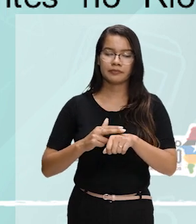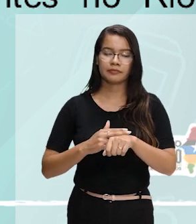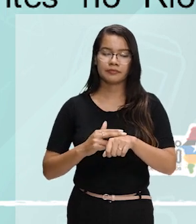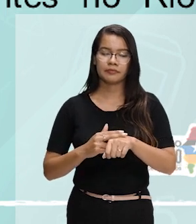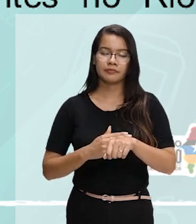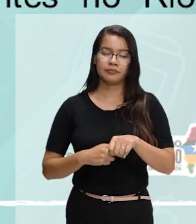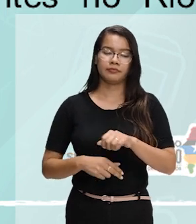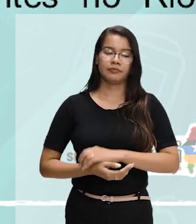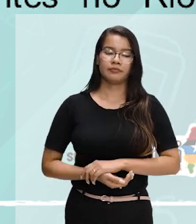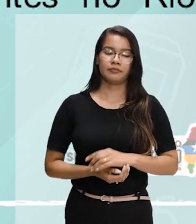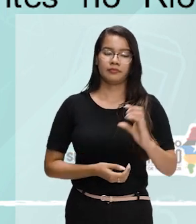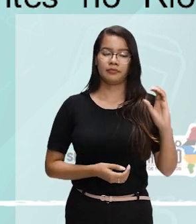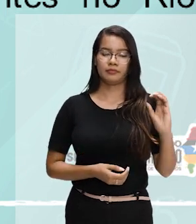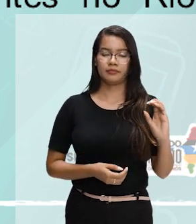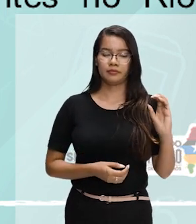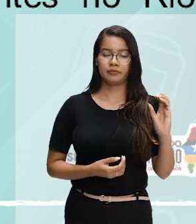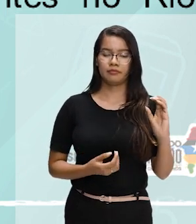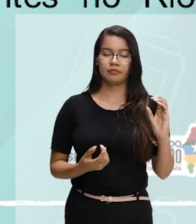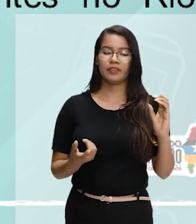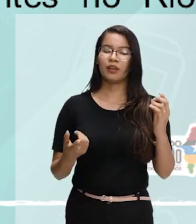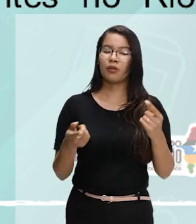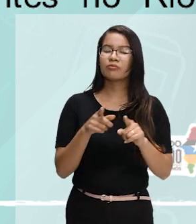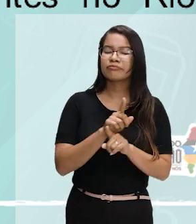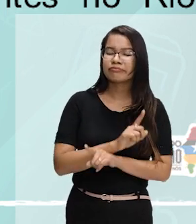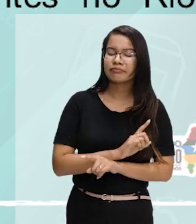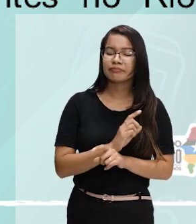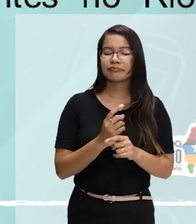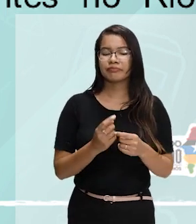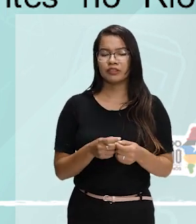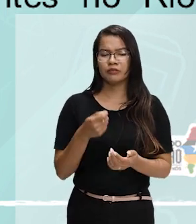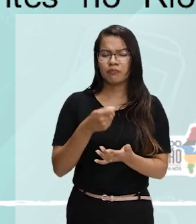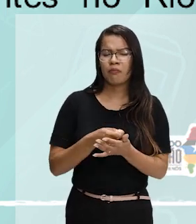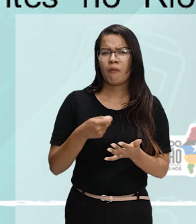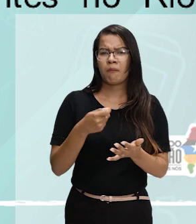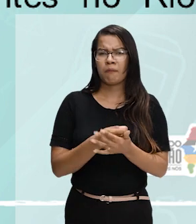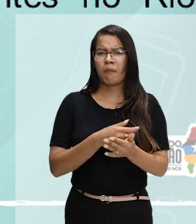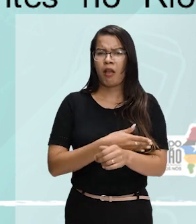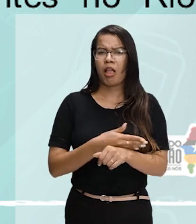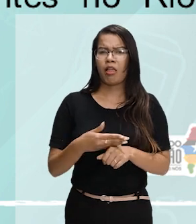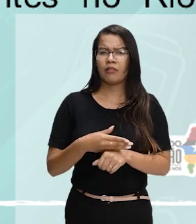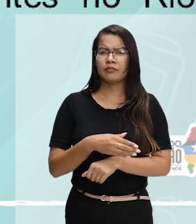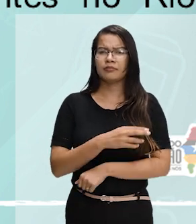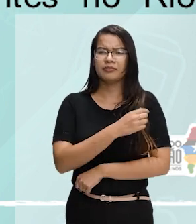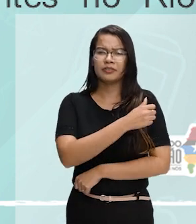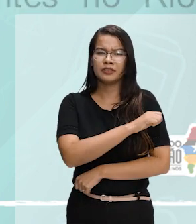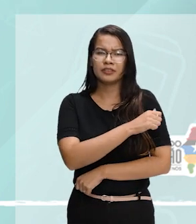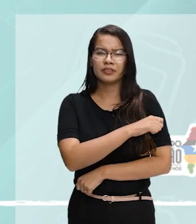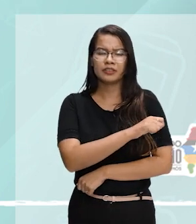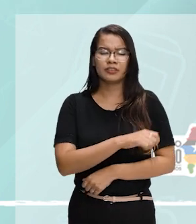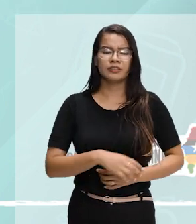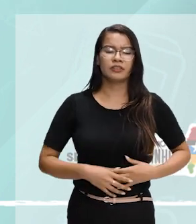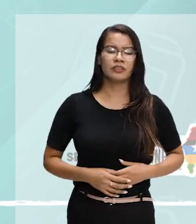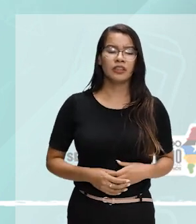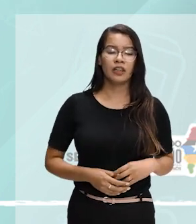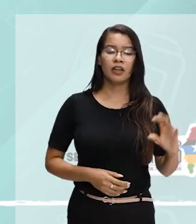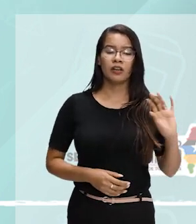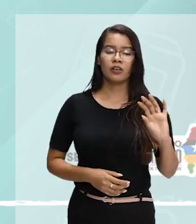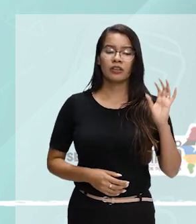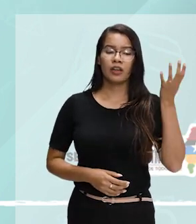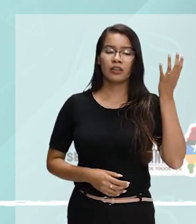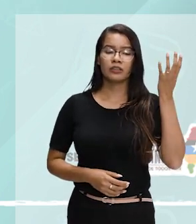rígidos padrões morais dominantes do Rio de Janeiro, oitocentista, ocorrem com frequência no grupo social mais